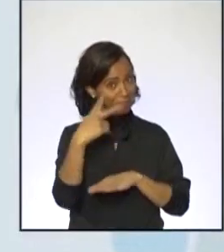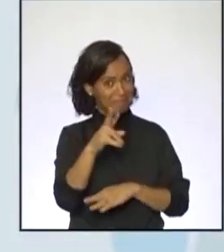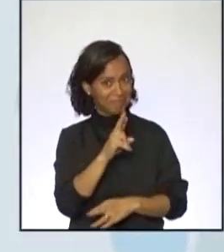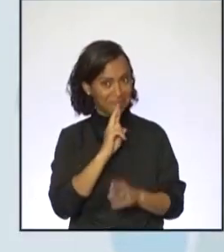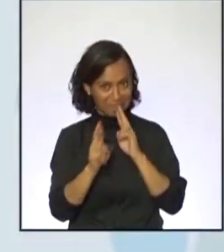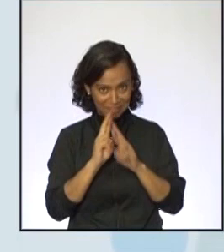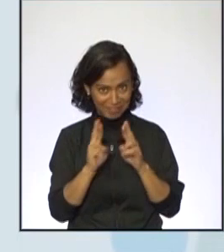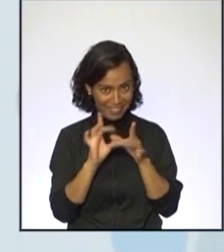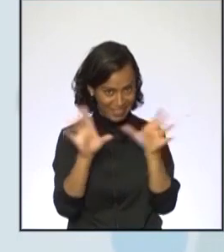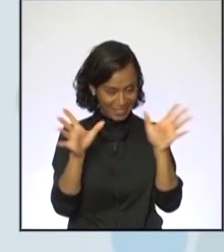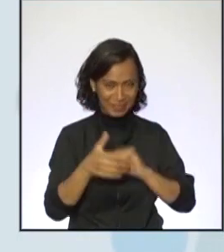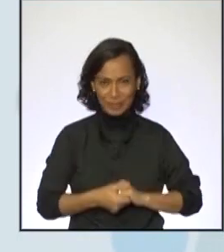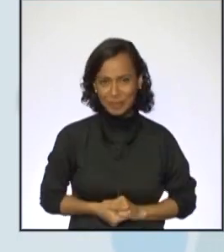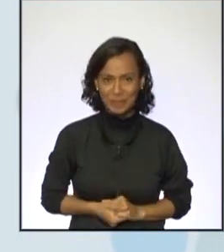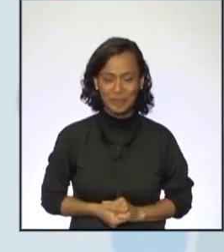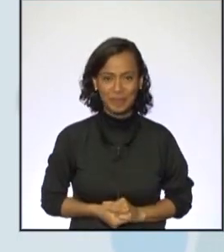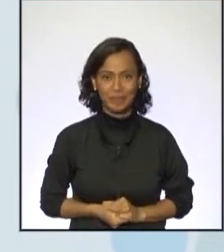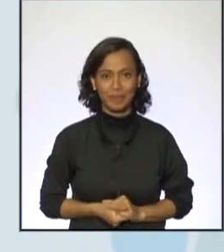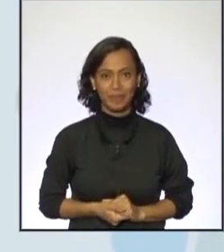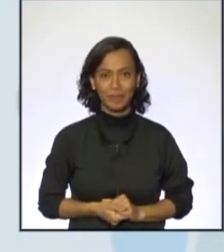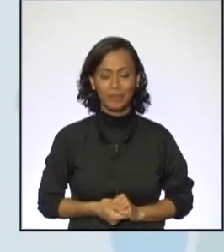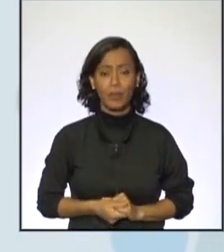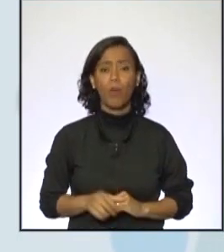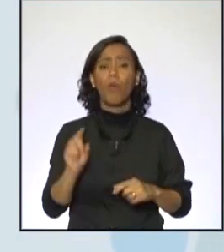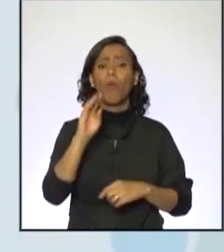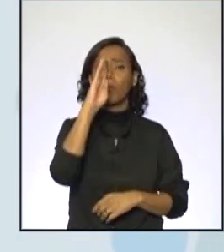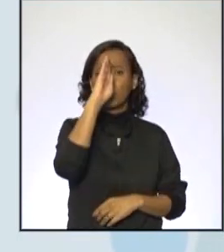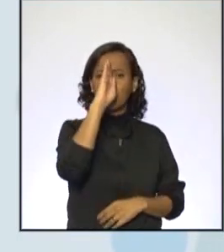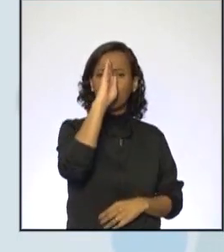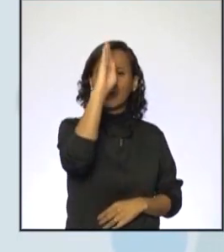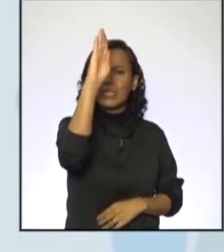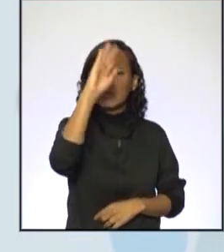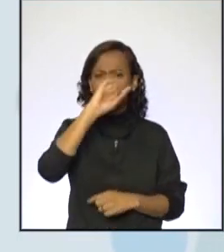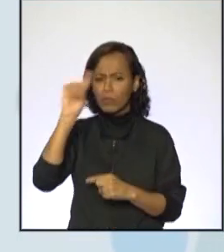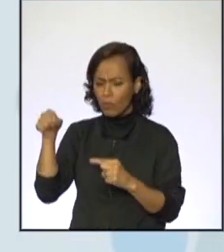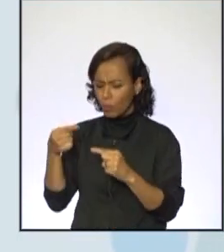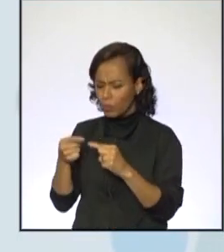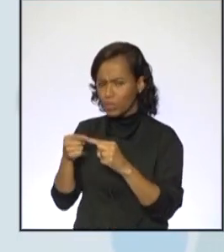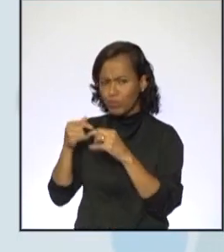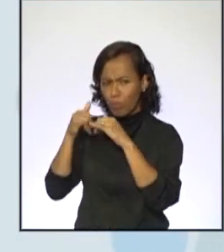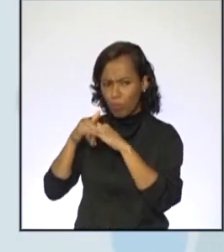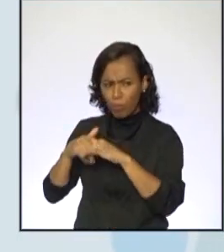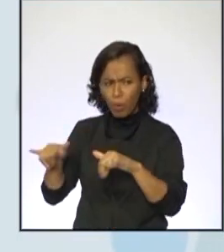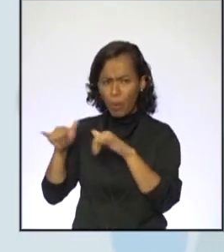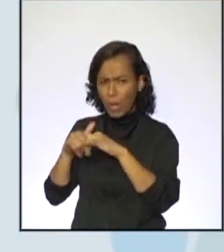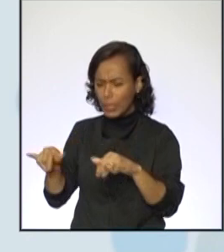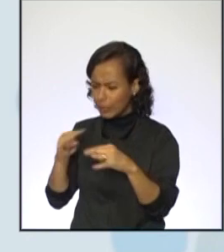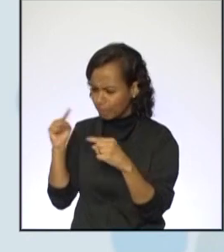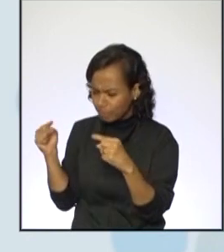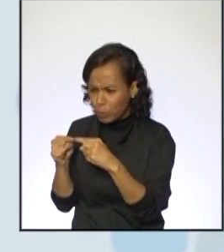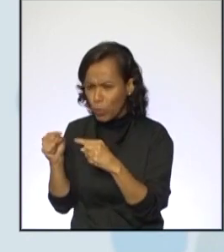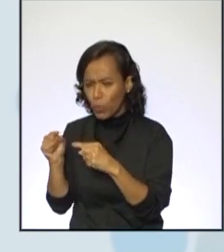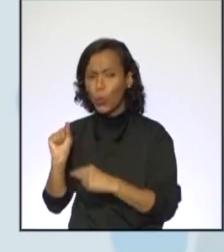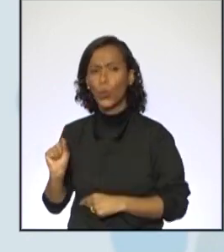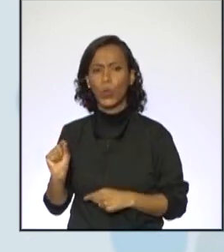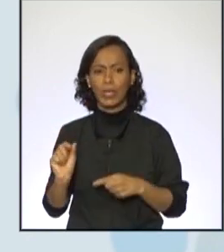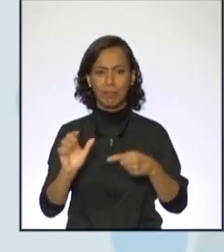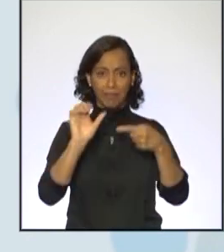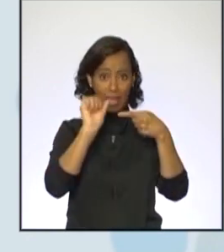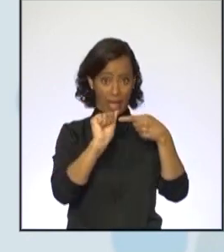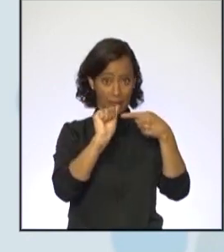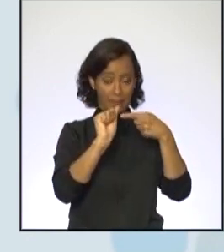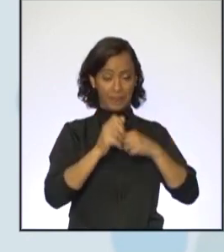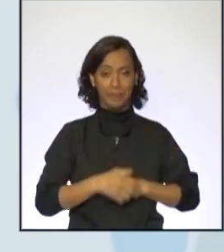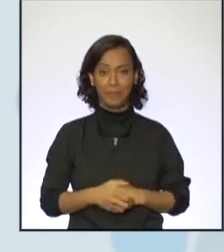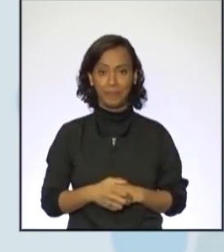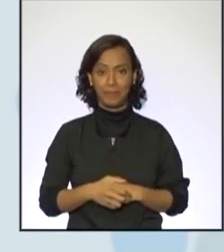lá. A finalidade principal da propaganda, portanto, é letra A,